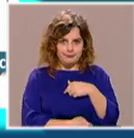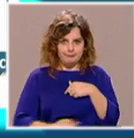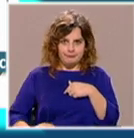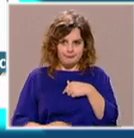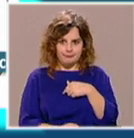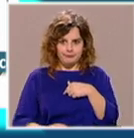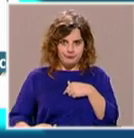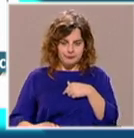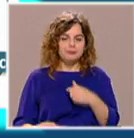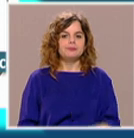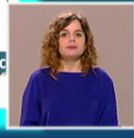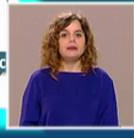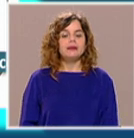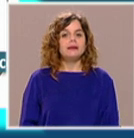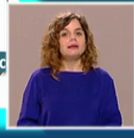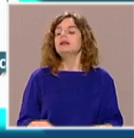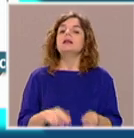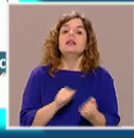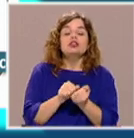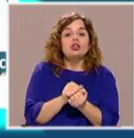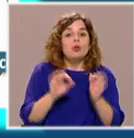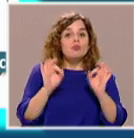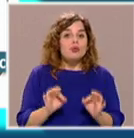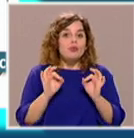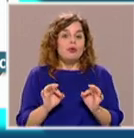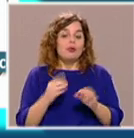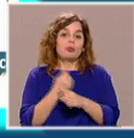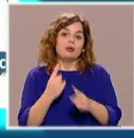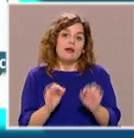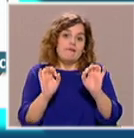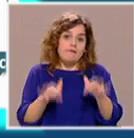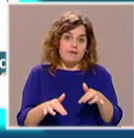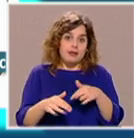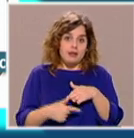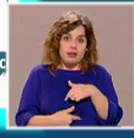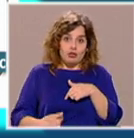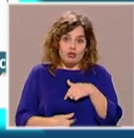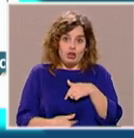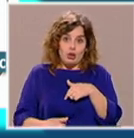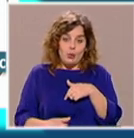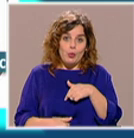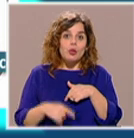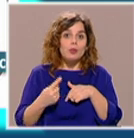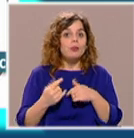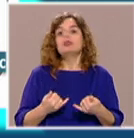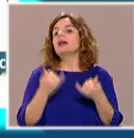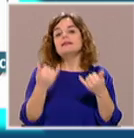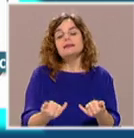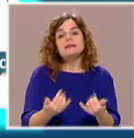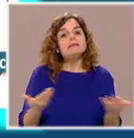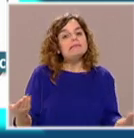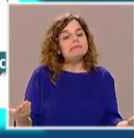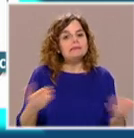delgado. Terminado a digestão, porque a digestão termina aqui no intestino delgado, passamos então para o processo seguinte. Os